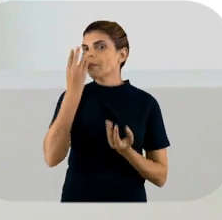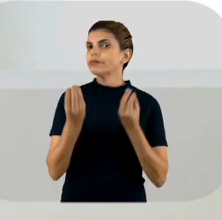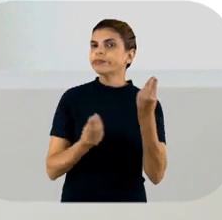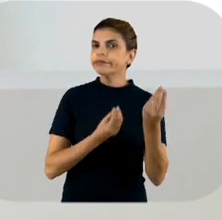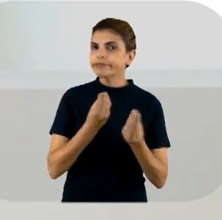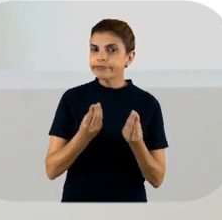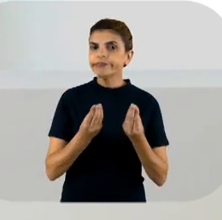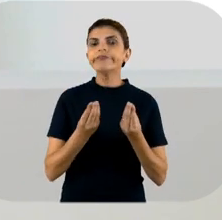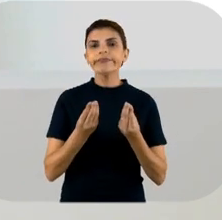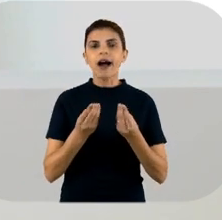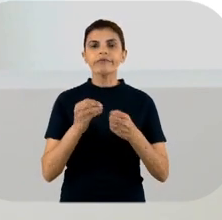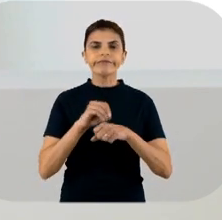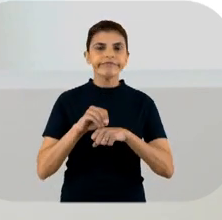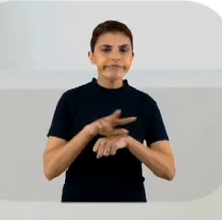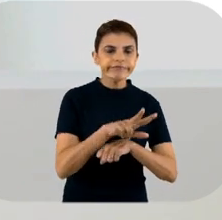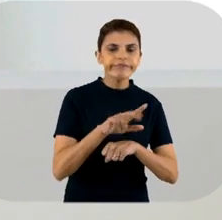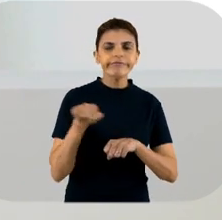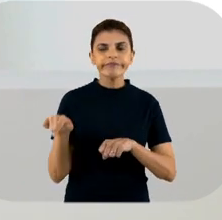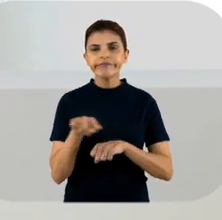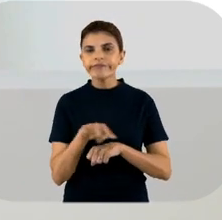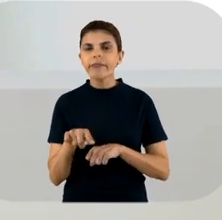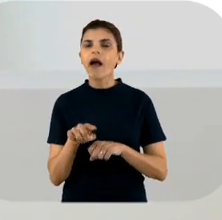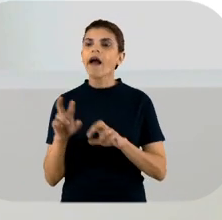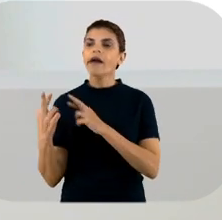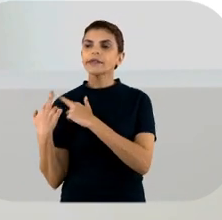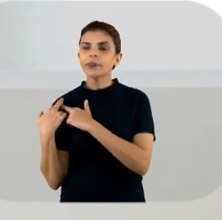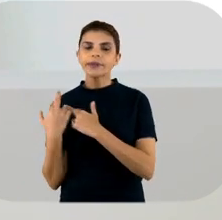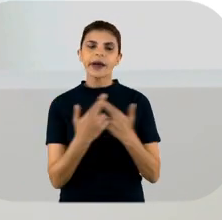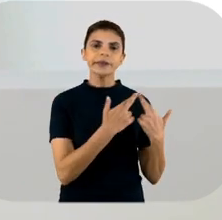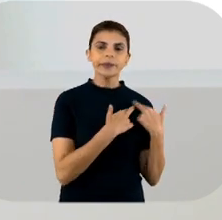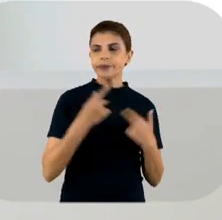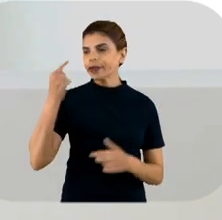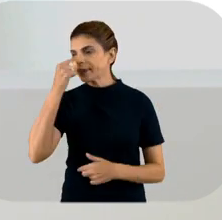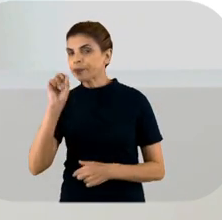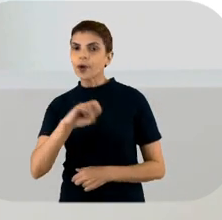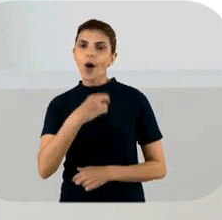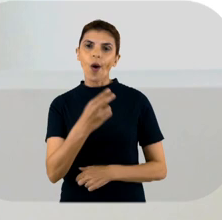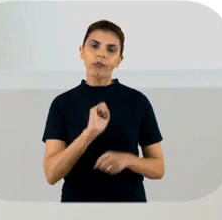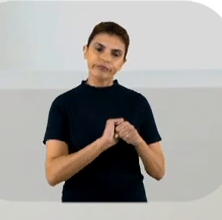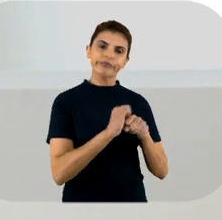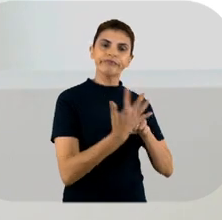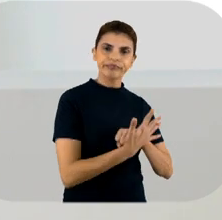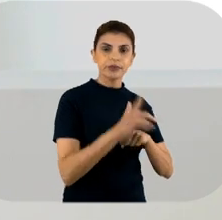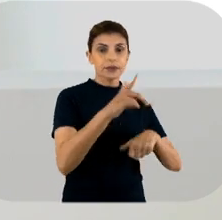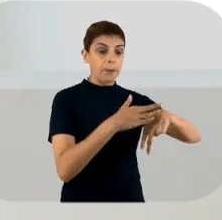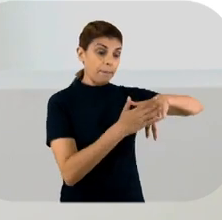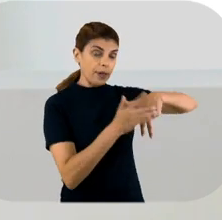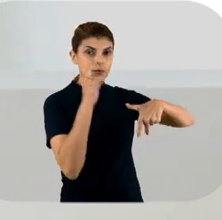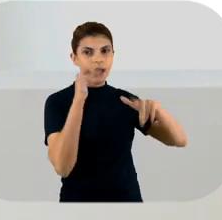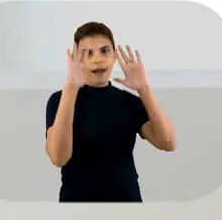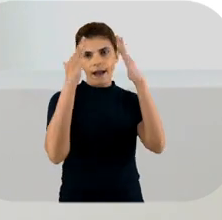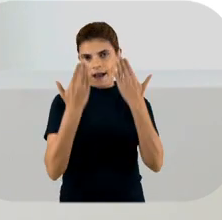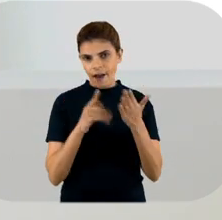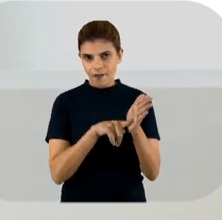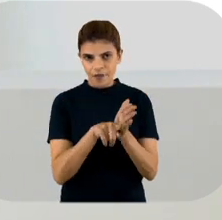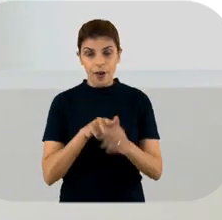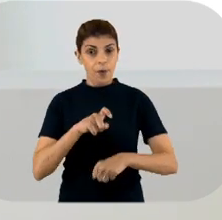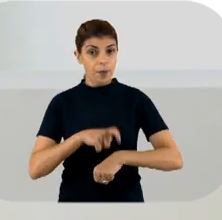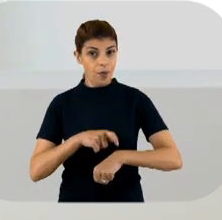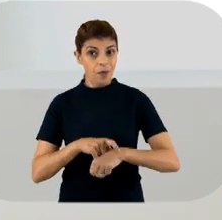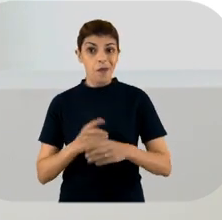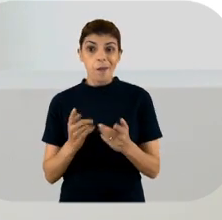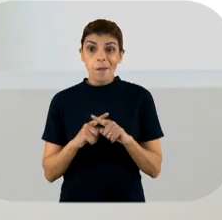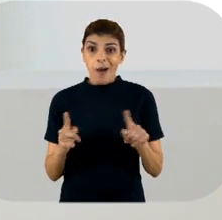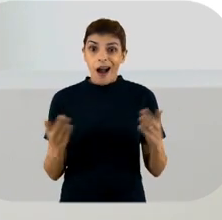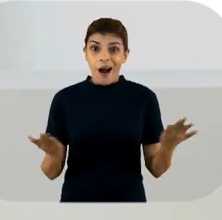quais daqueles agentes é responsável pelo quadro do paciente que você está avaliando naquele momento. Só